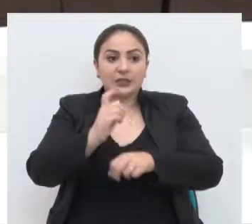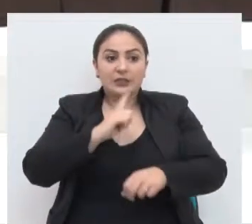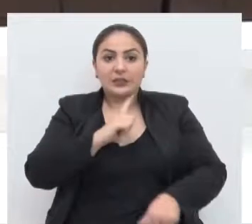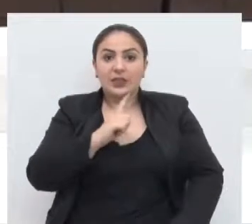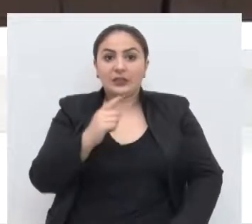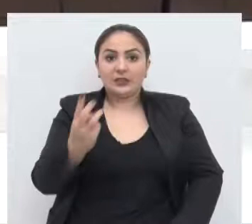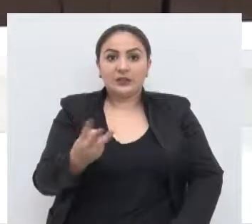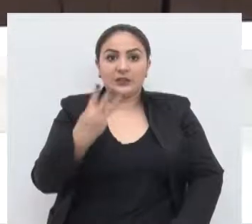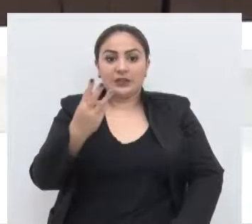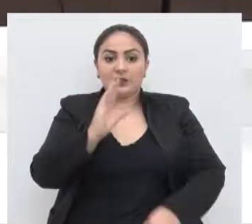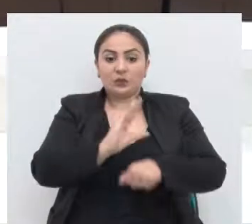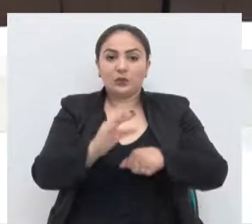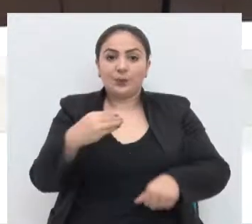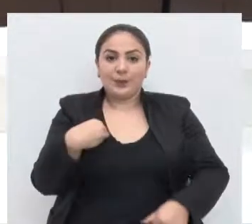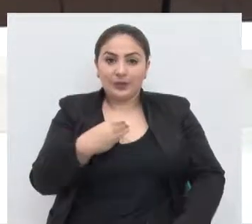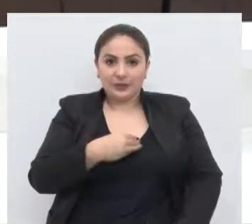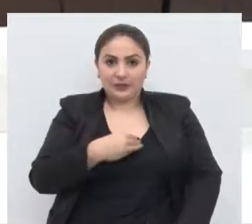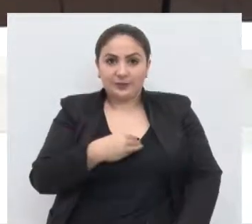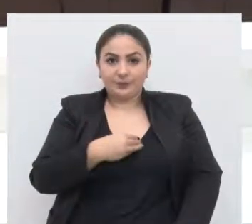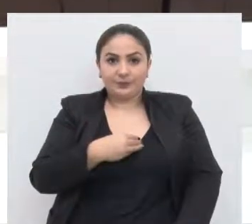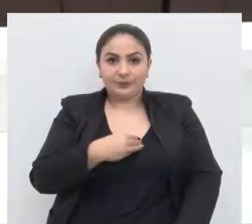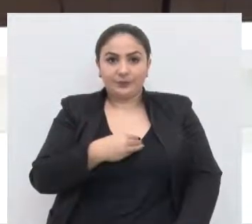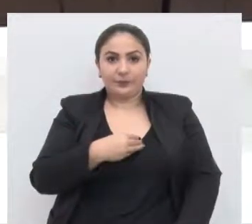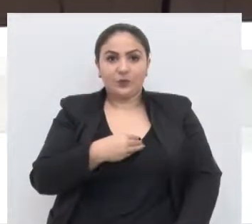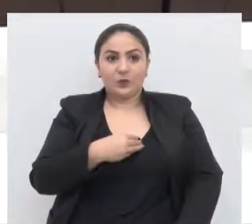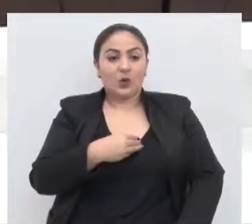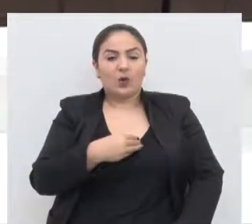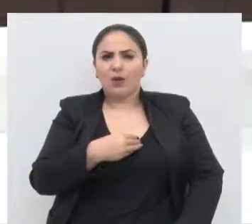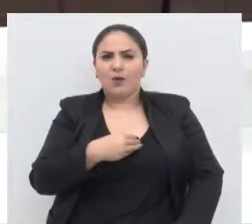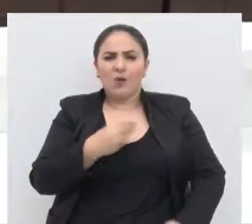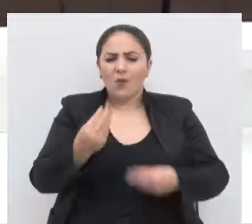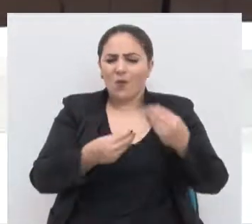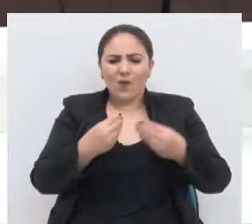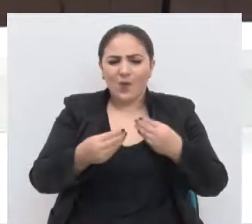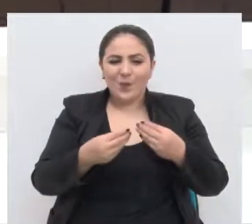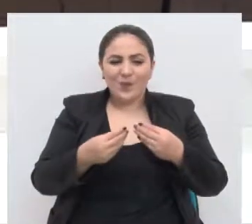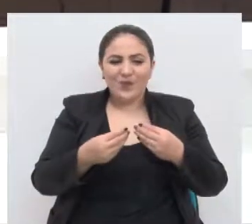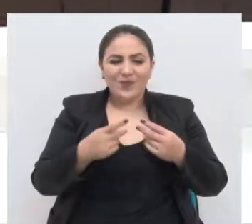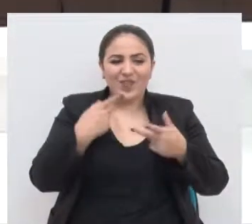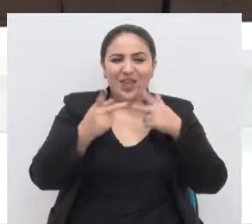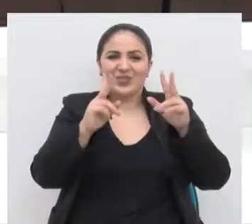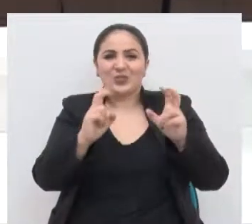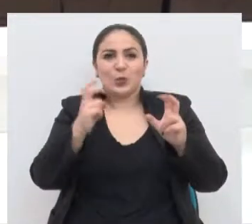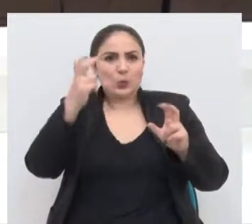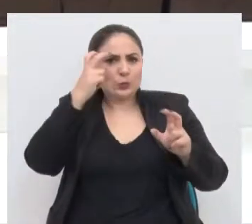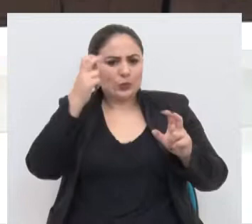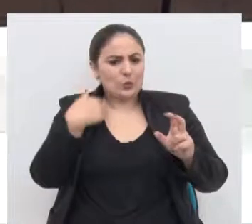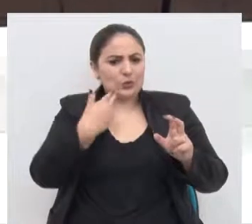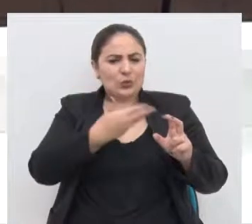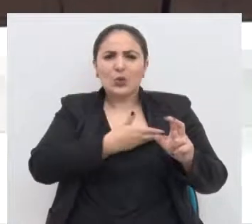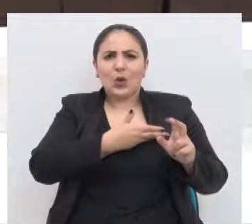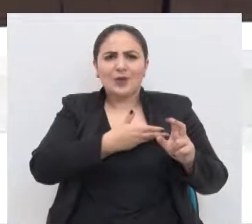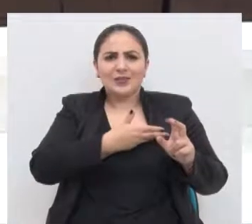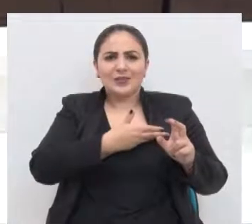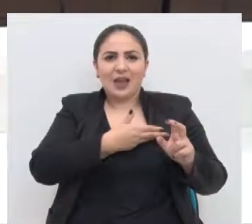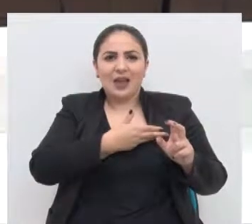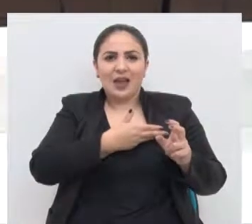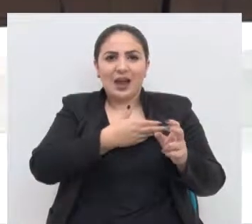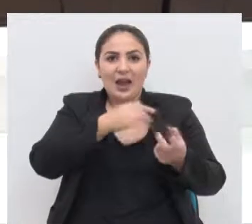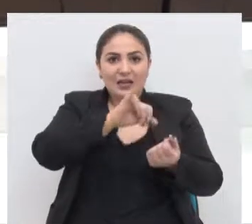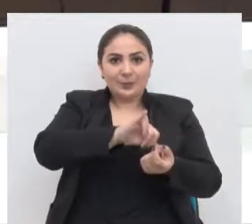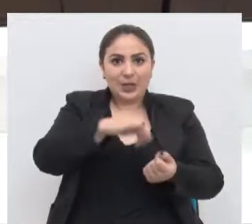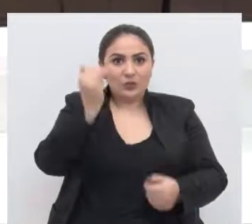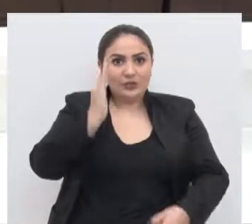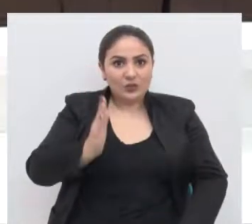que tem 3 cursos de medicina. Como não falar em cultura? Somos a capital nacional da